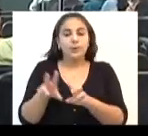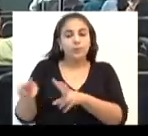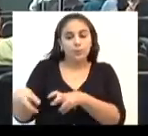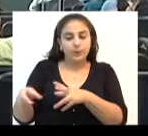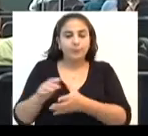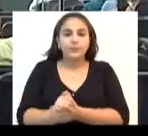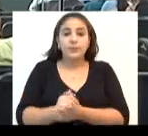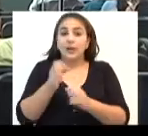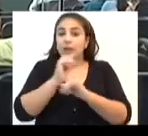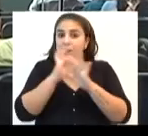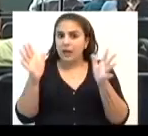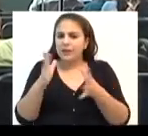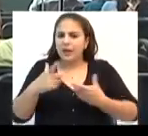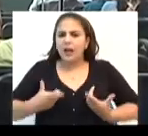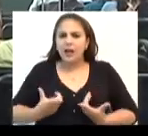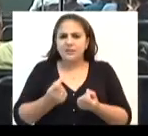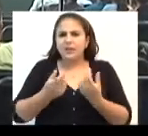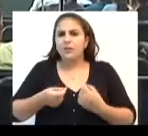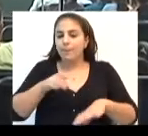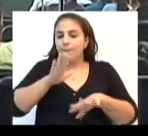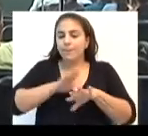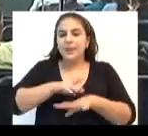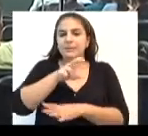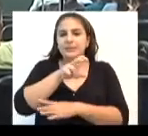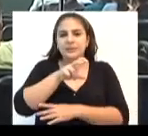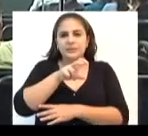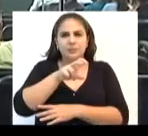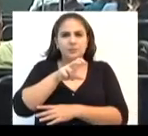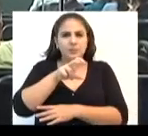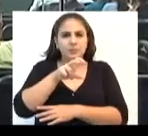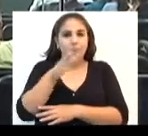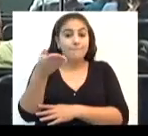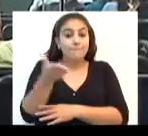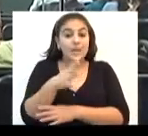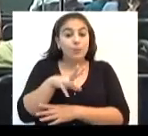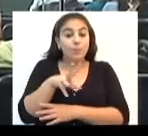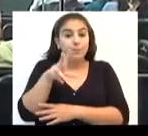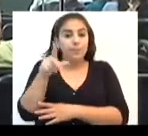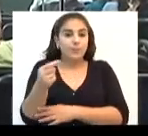população que foram gastos mais de R$500 milhão